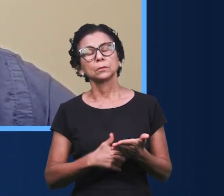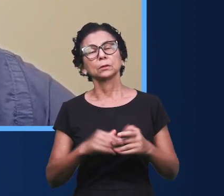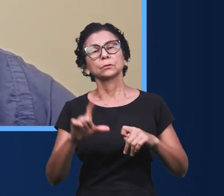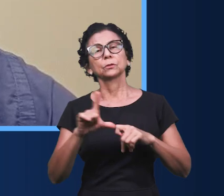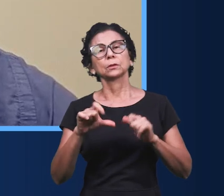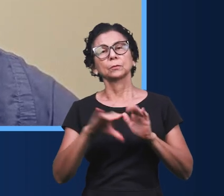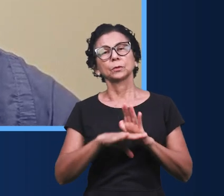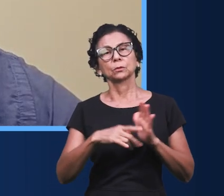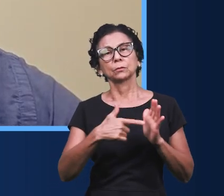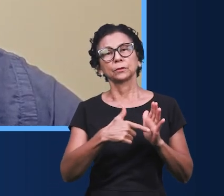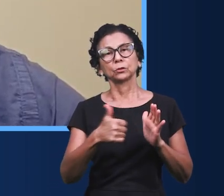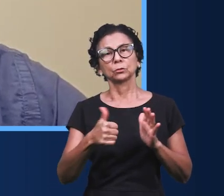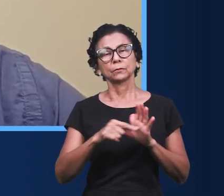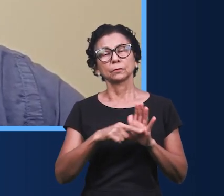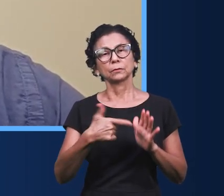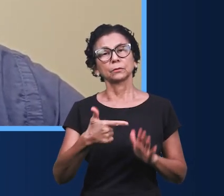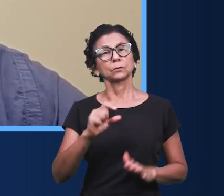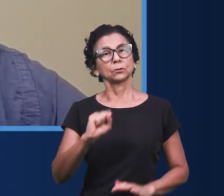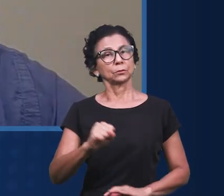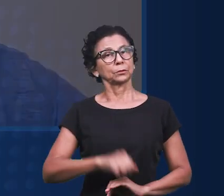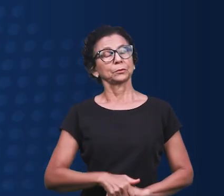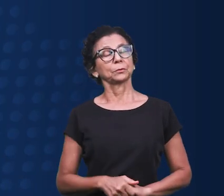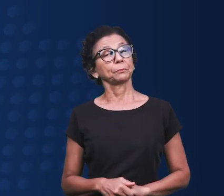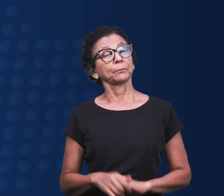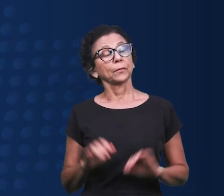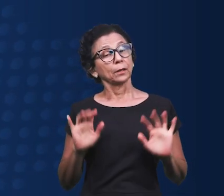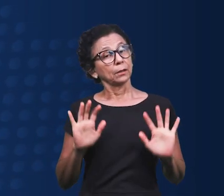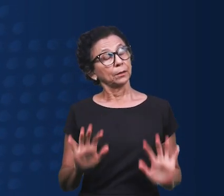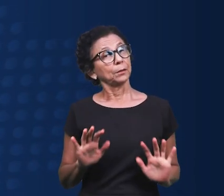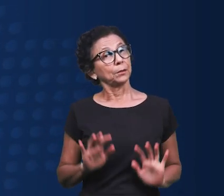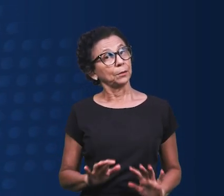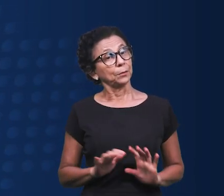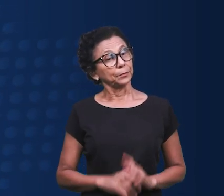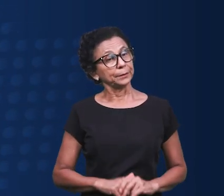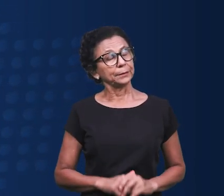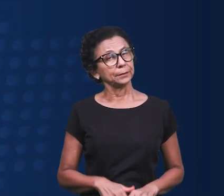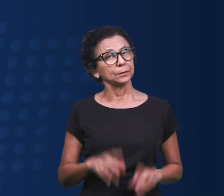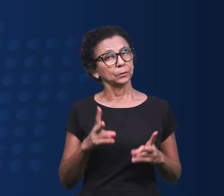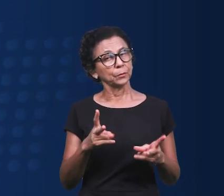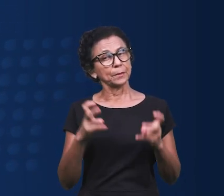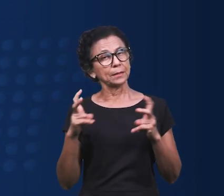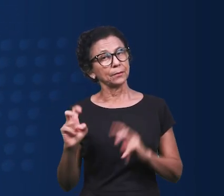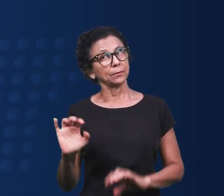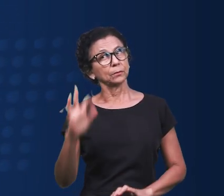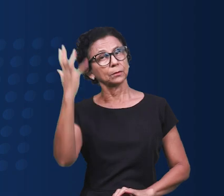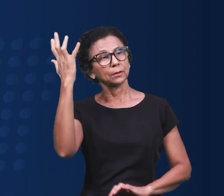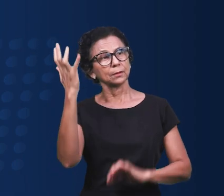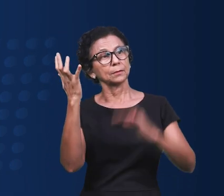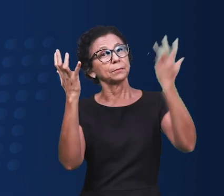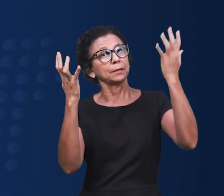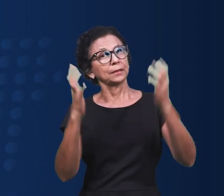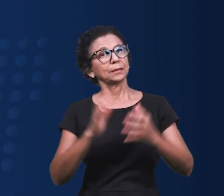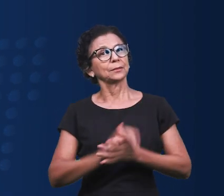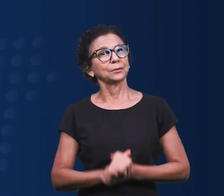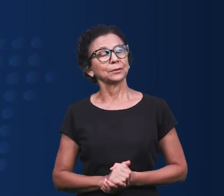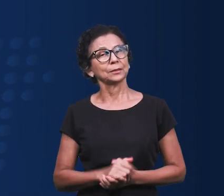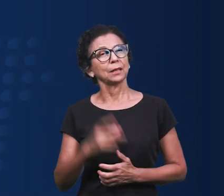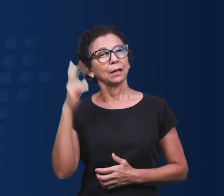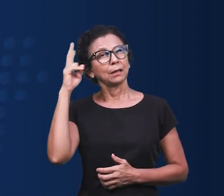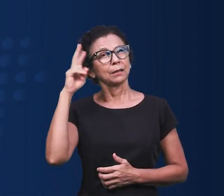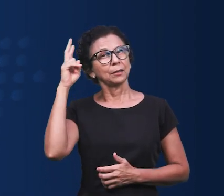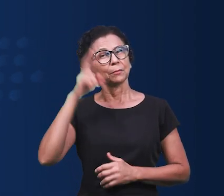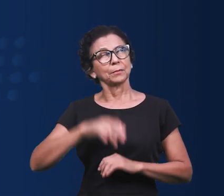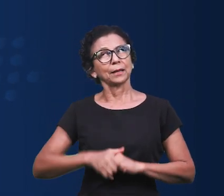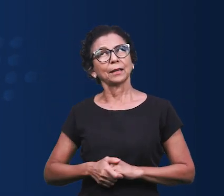capítulo 21, no verso 28, dizendo: Ora, quando essas coisas começarem a acontecer, olhai para